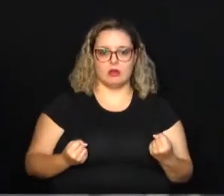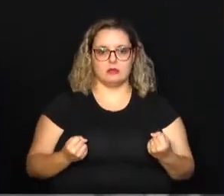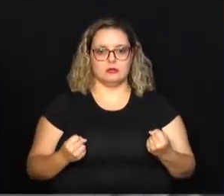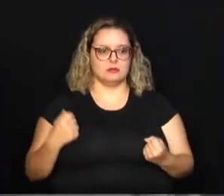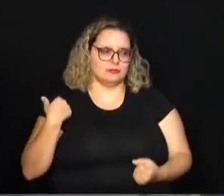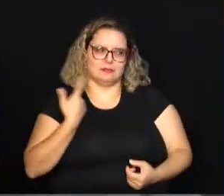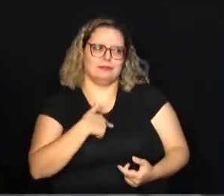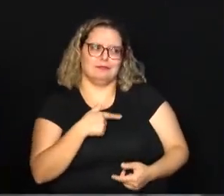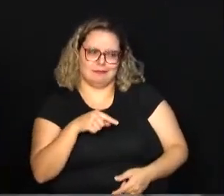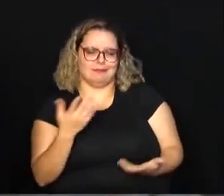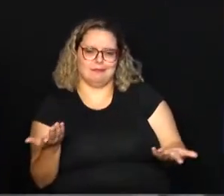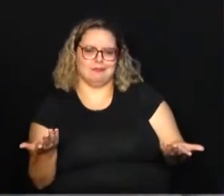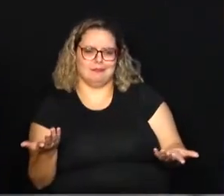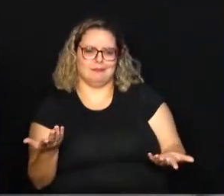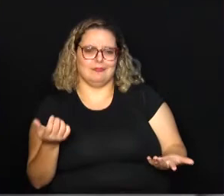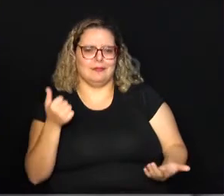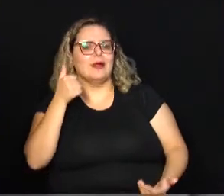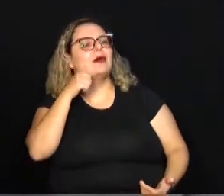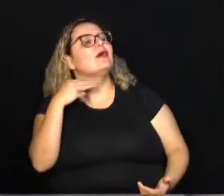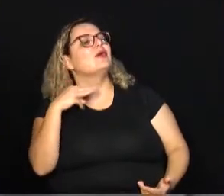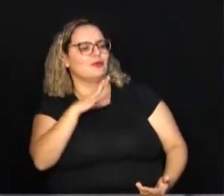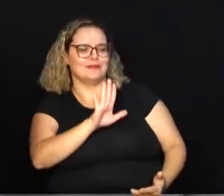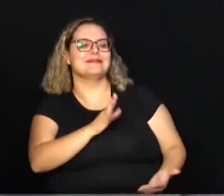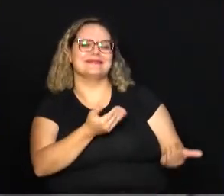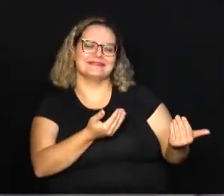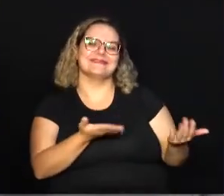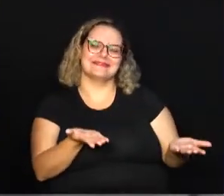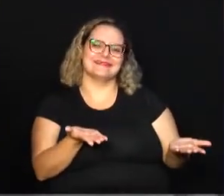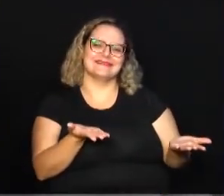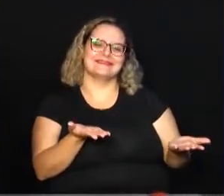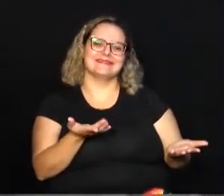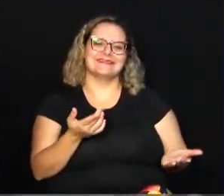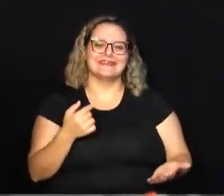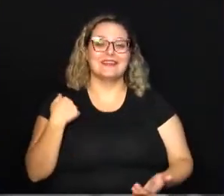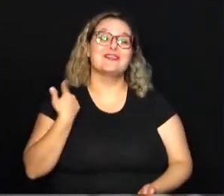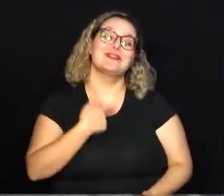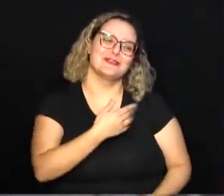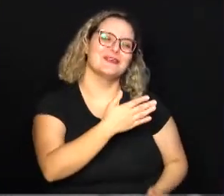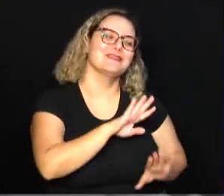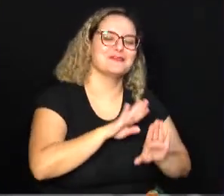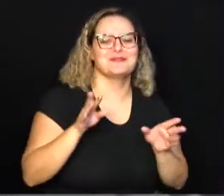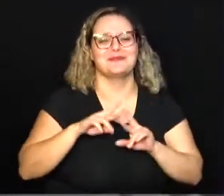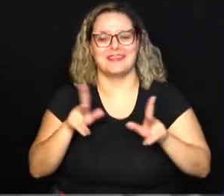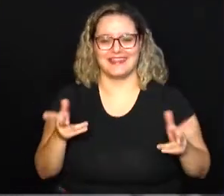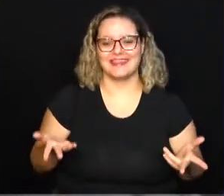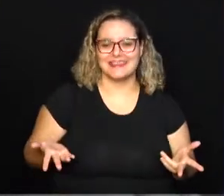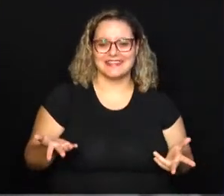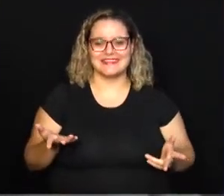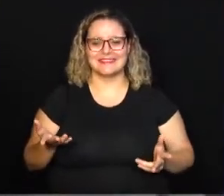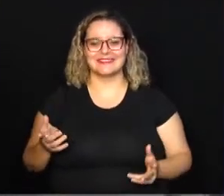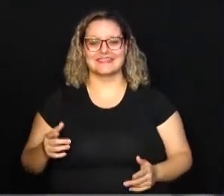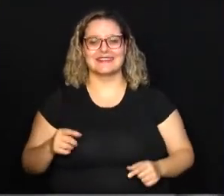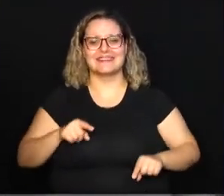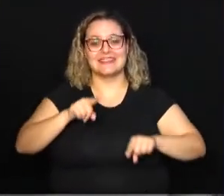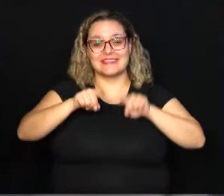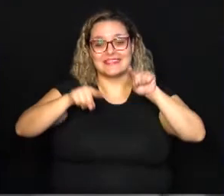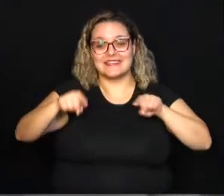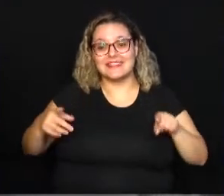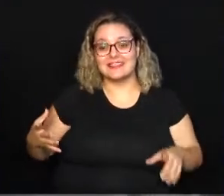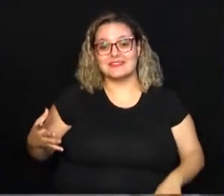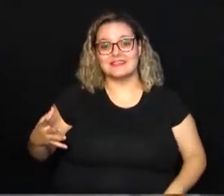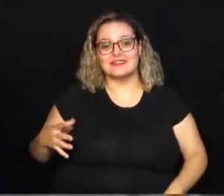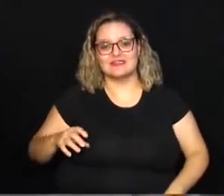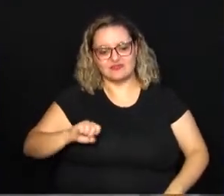vamos ser. A senhora ainda está nessa fase de juventude, a gente já está não. Mas ele tem um grau de rebeldia aos 18, 19